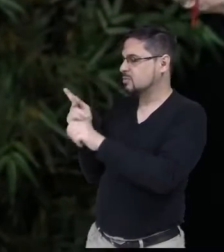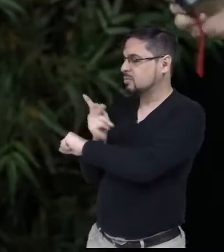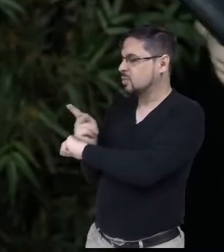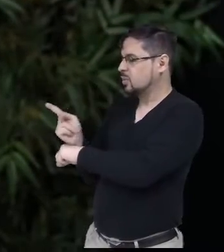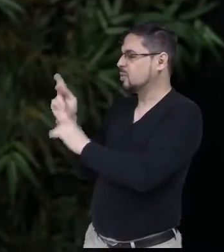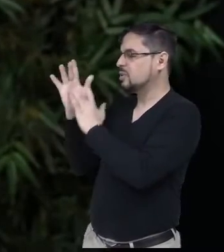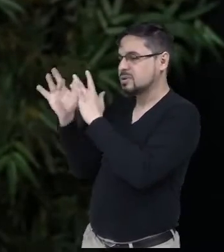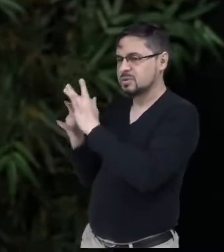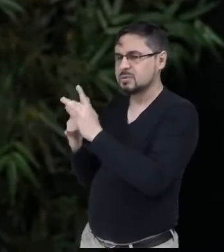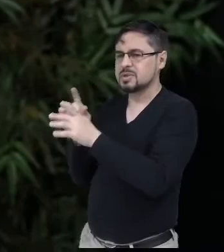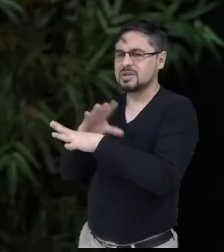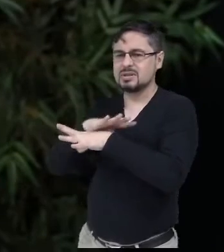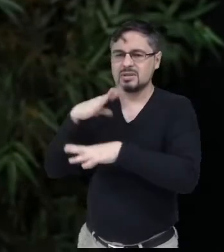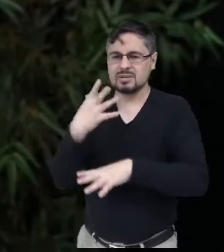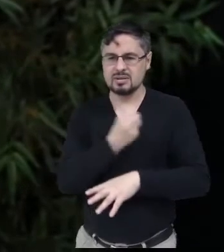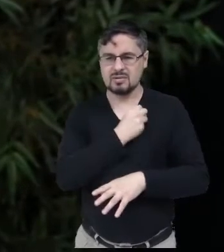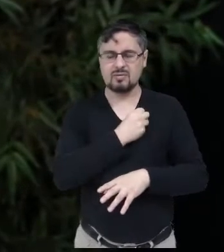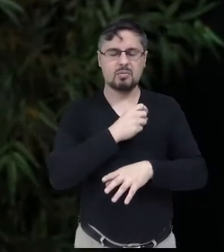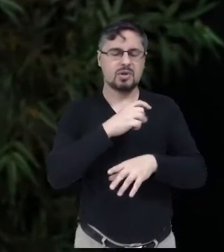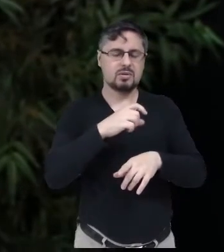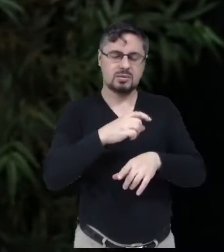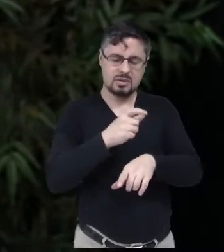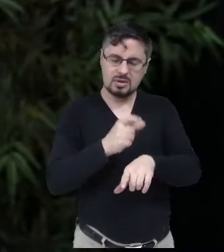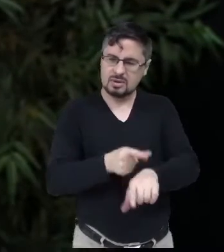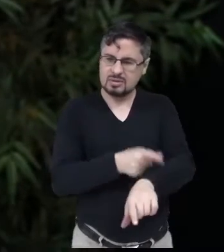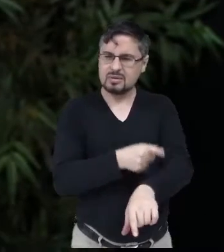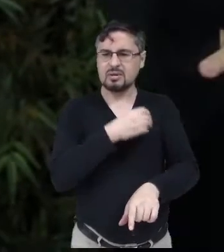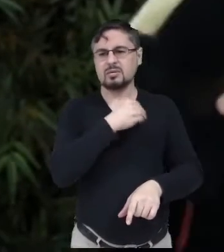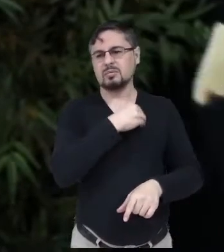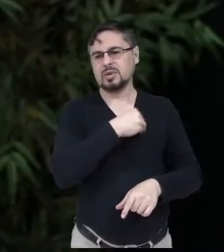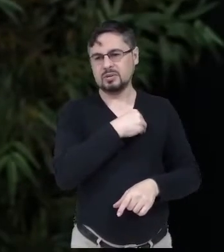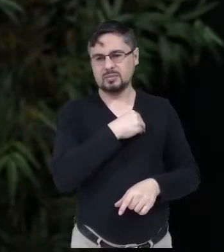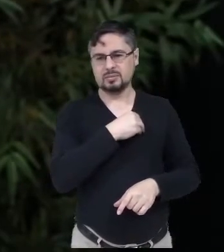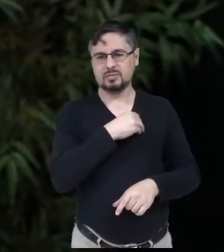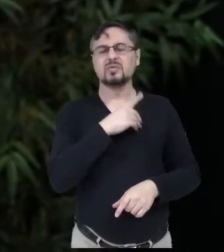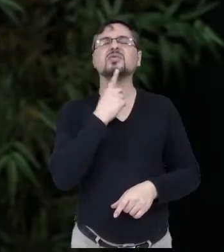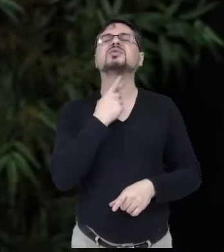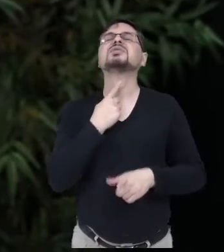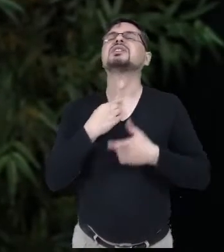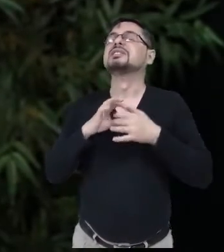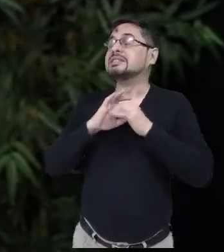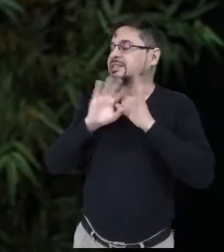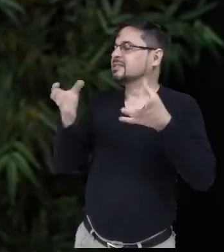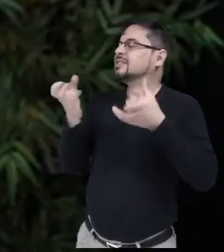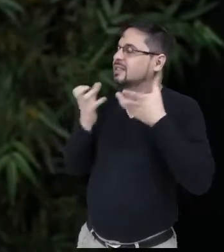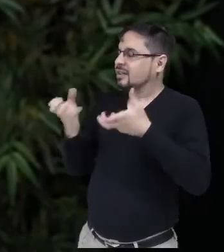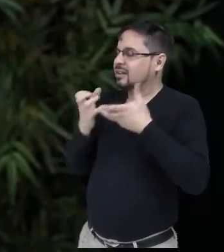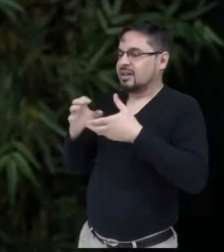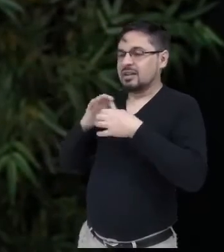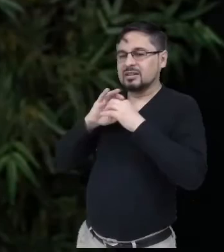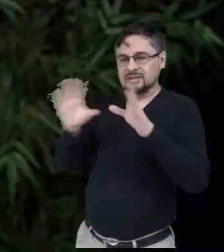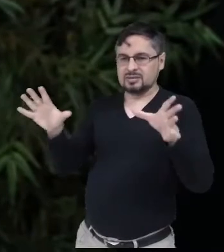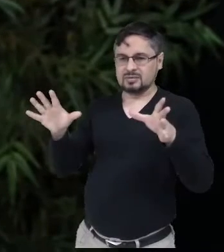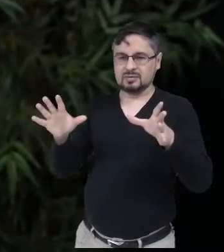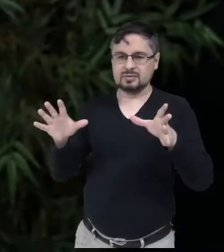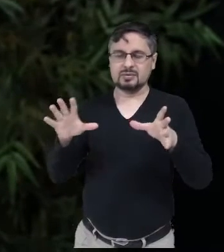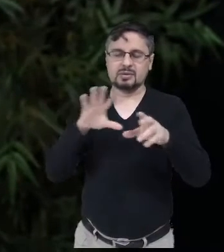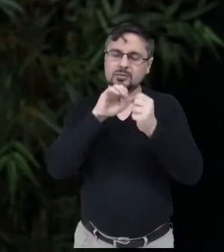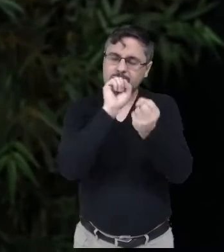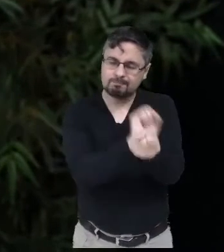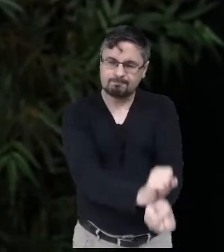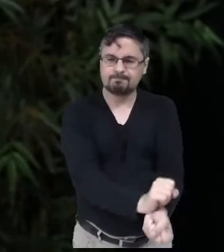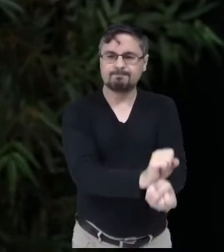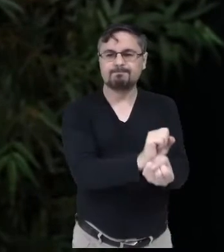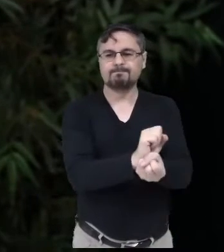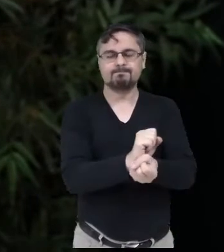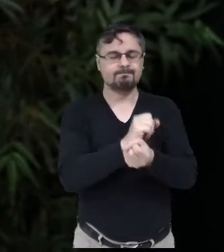da chaga do seu pecado. Deve haver um desejo premente de estar livre do pecado que o prende. A convicção, literalmente,